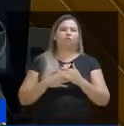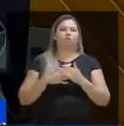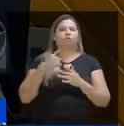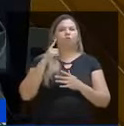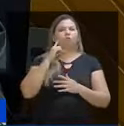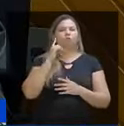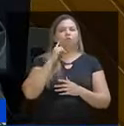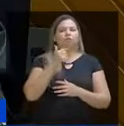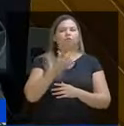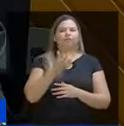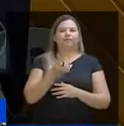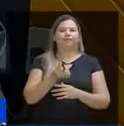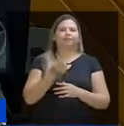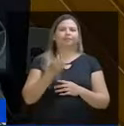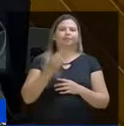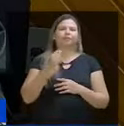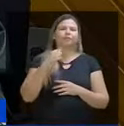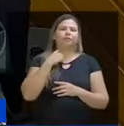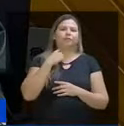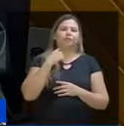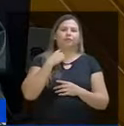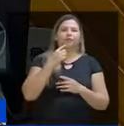registro de candidatura número do processo